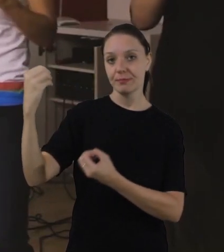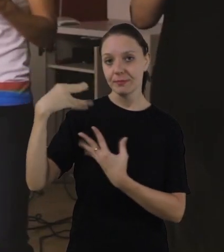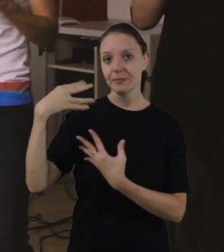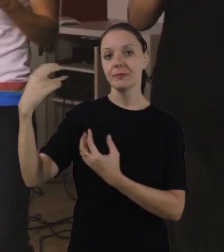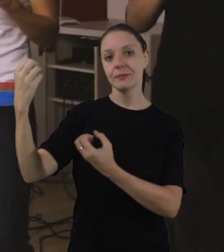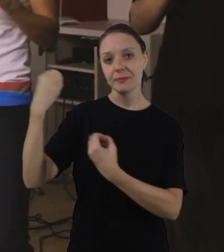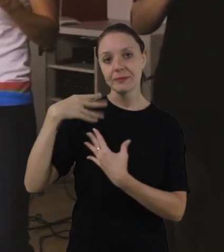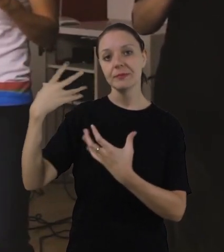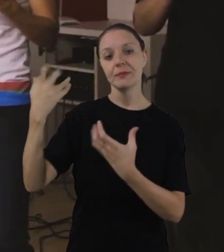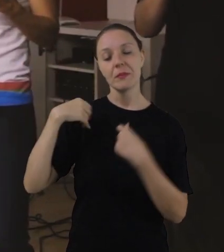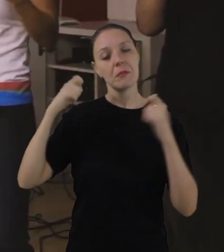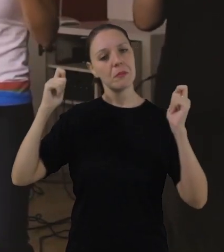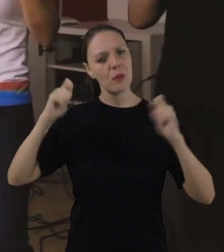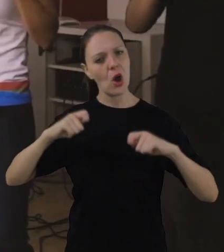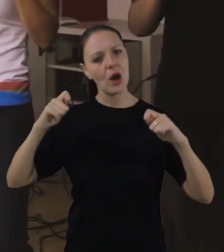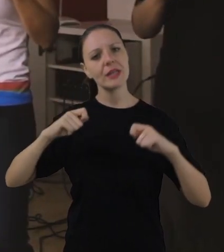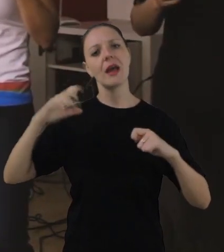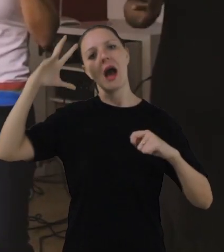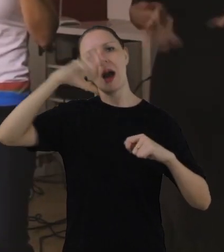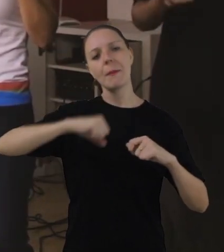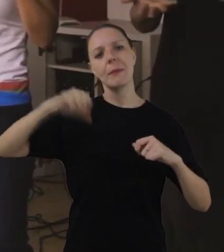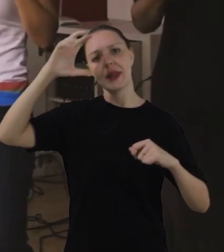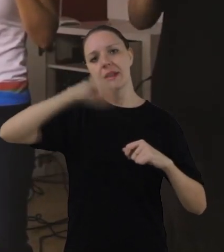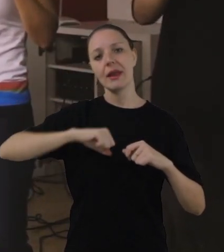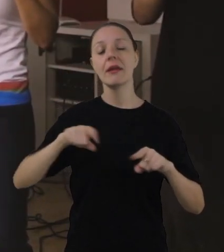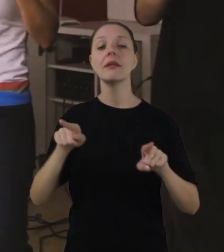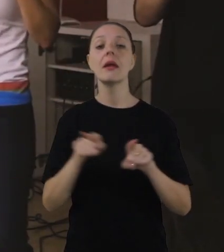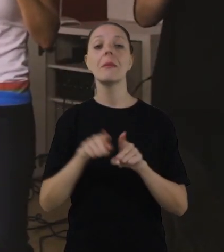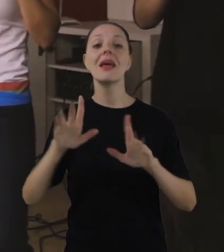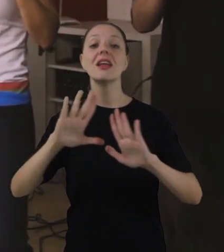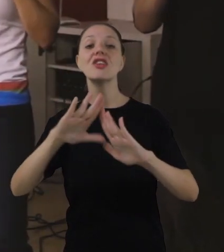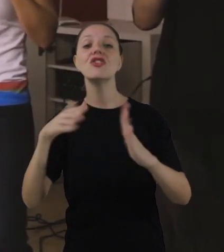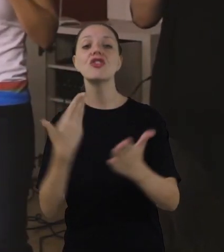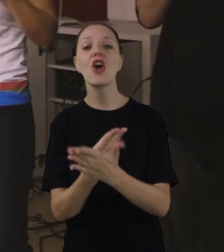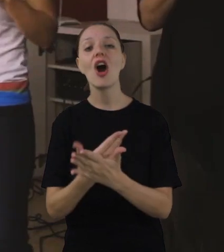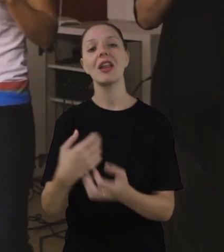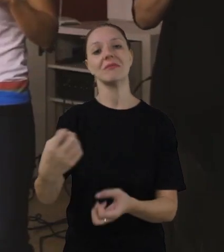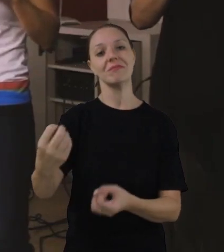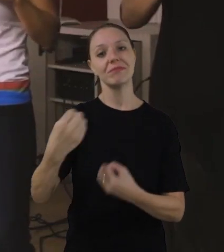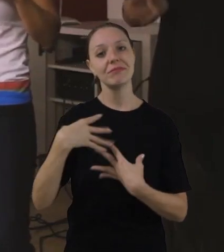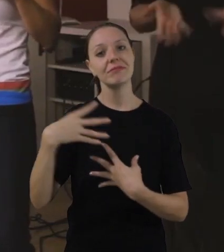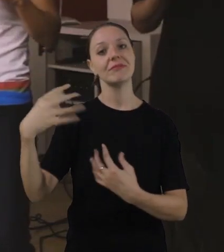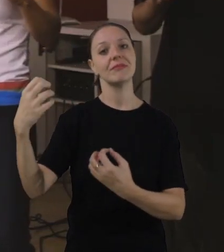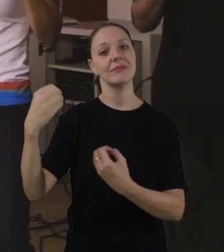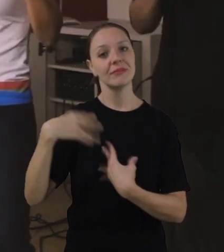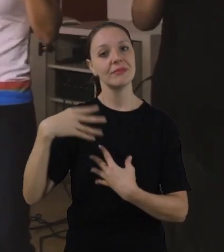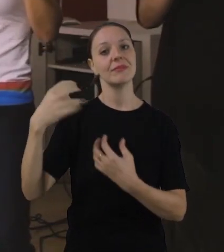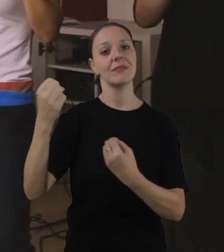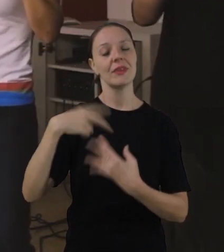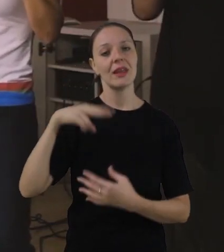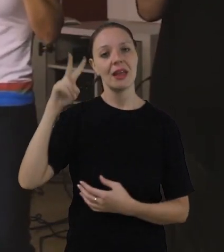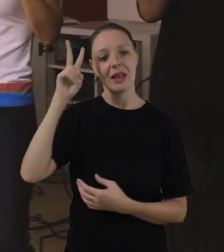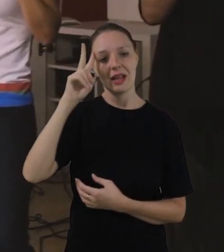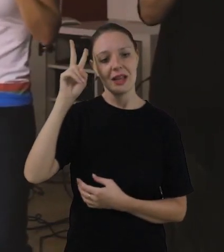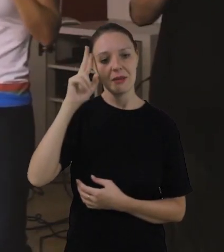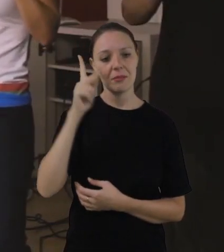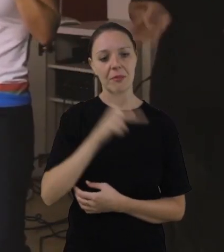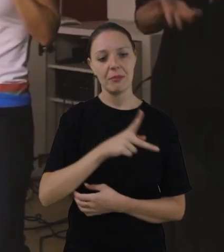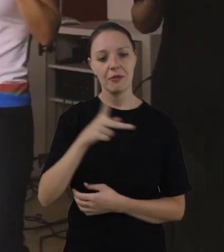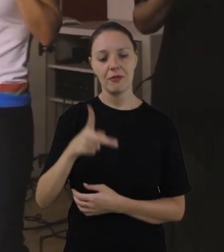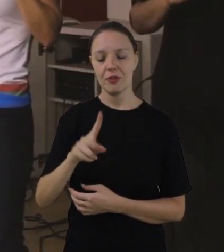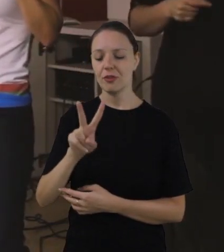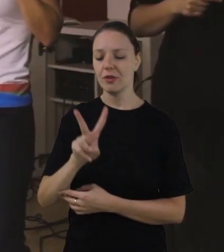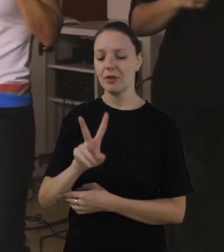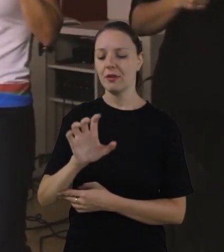e me deram a possibilidade, mas, sobretudo, a educação que eu recebi também dentro da escola que eu tinha aqui. Eu lembro da